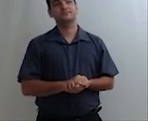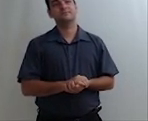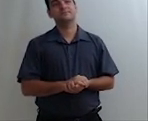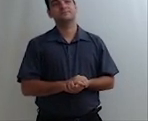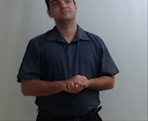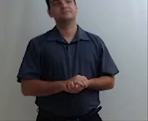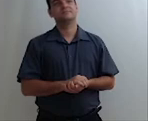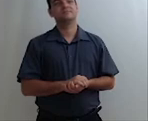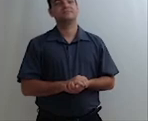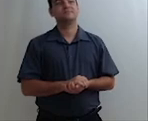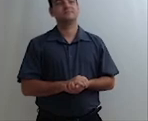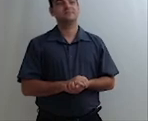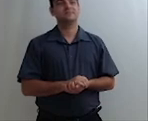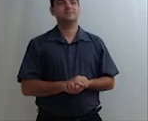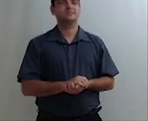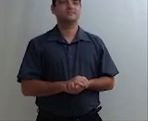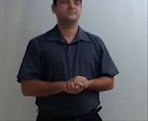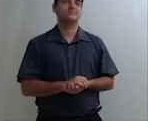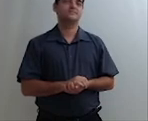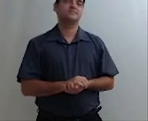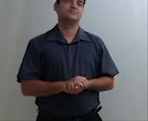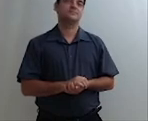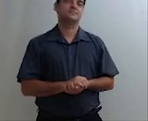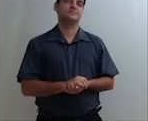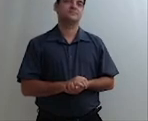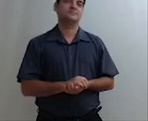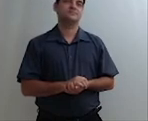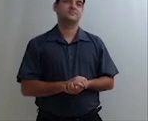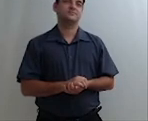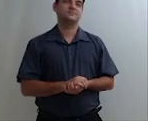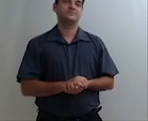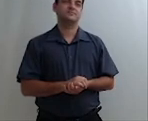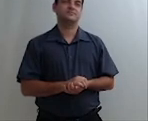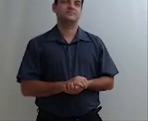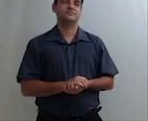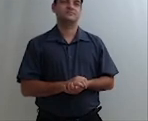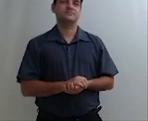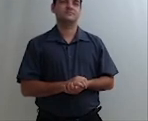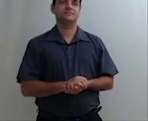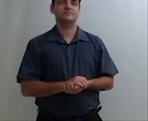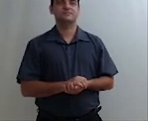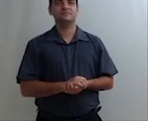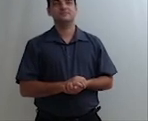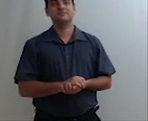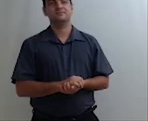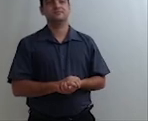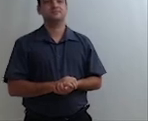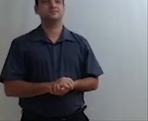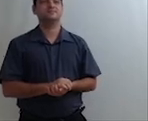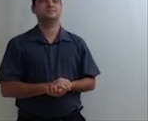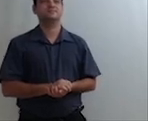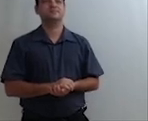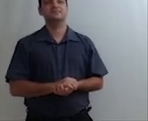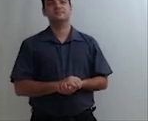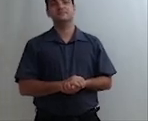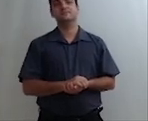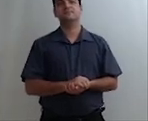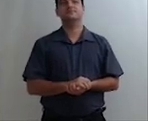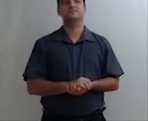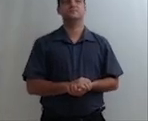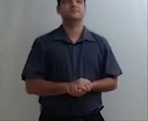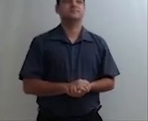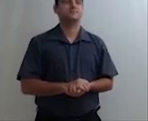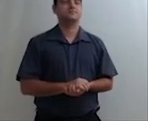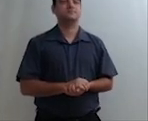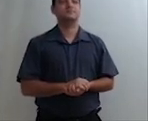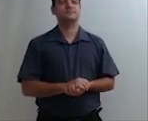depois Ministra Laurita me perdoe Ministro e eu também não não havia destacado Mas foi bom o ministro Rogério